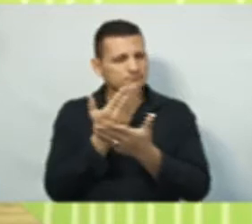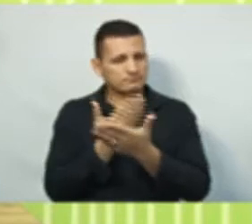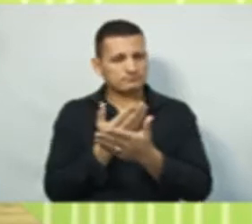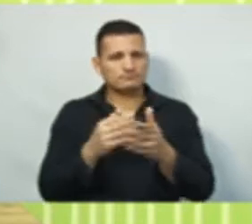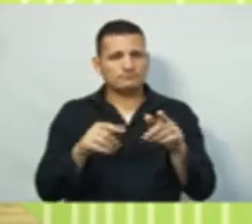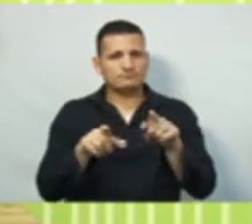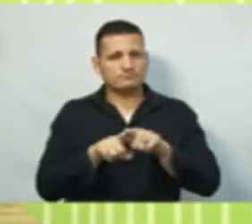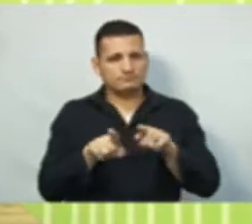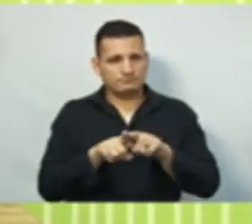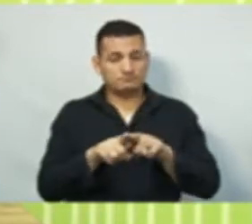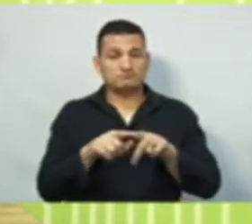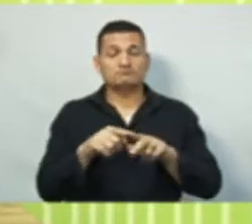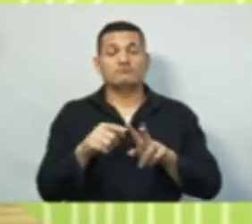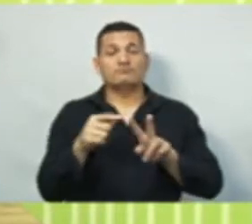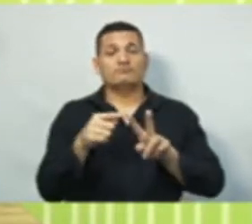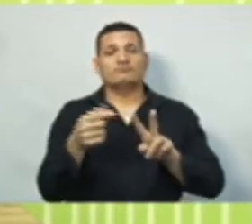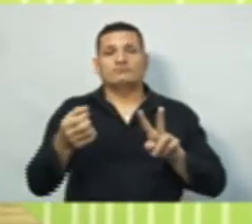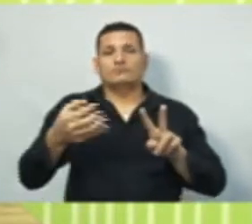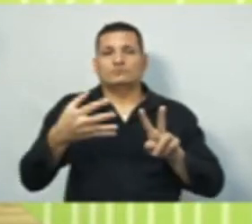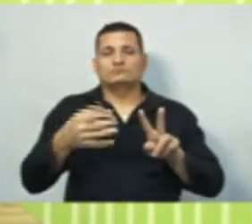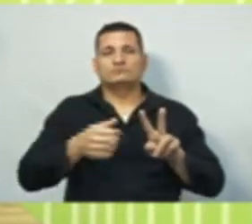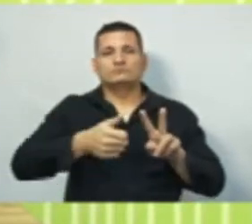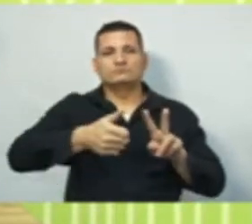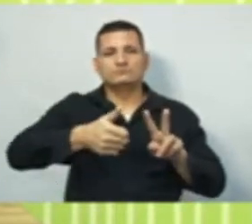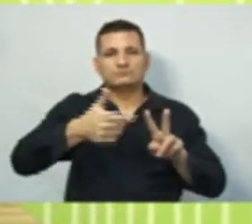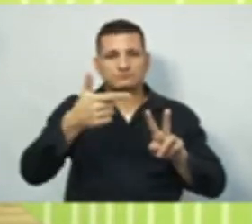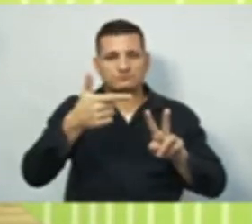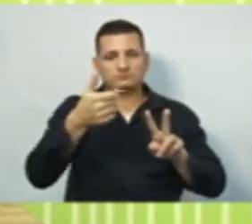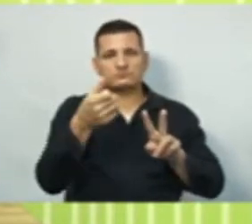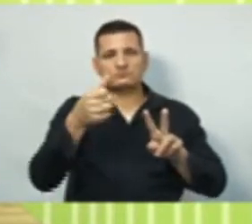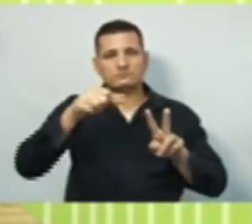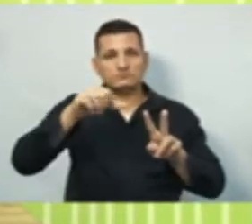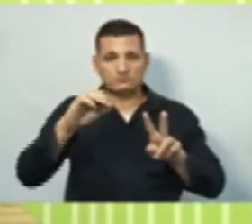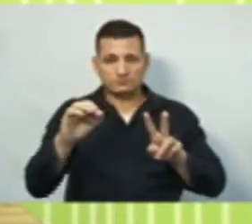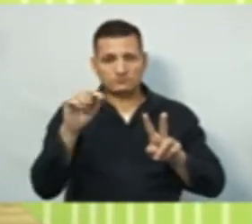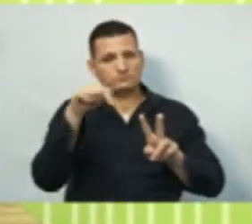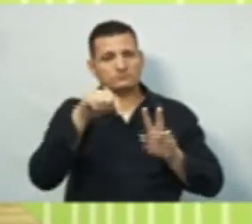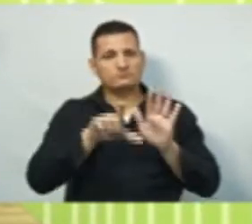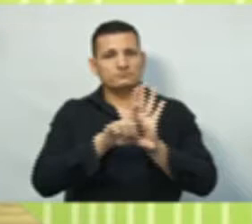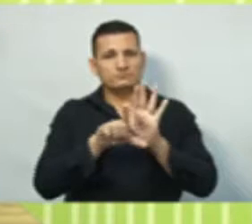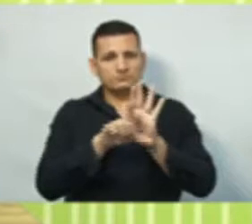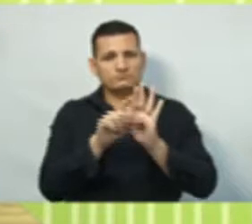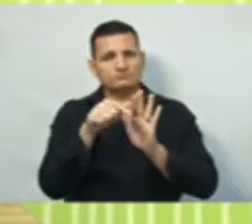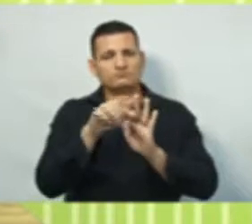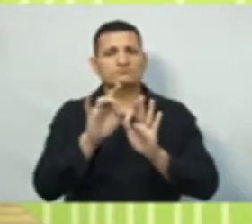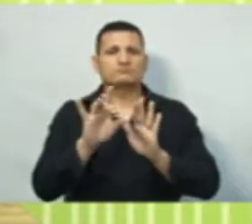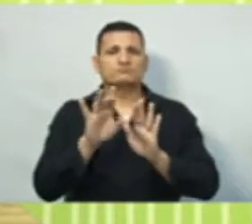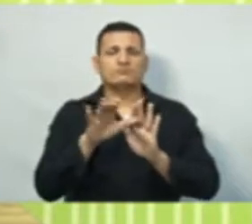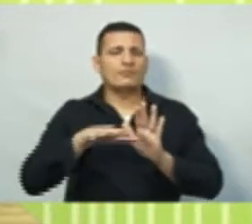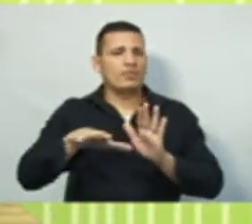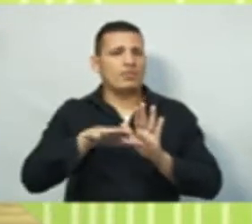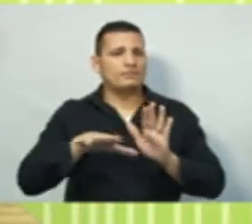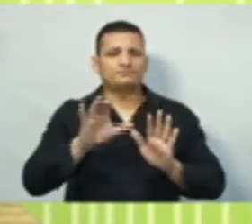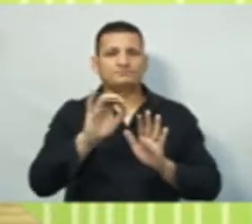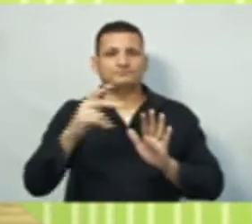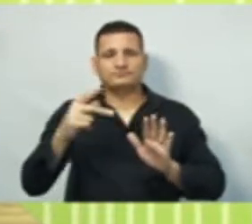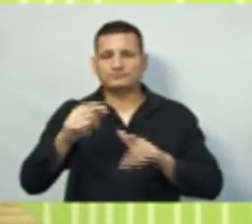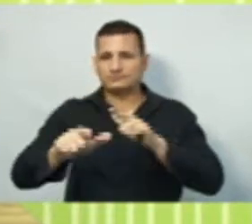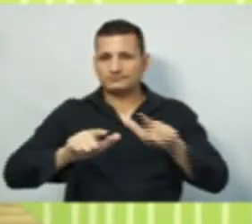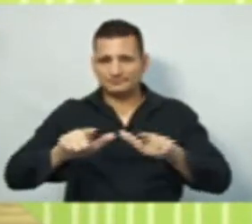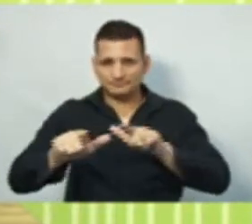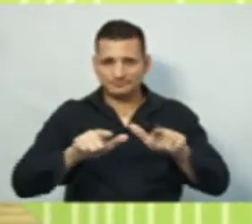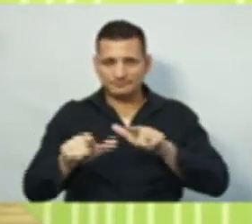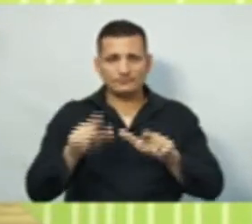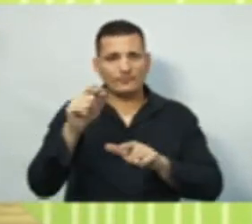que é a 12.690. Essa é uma lei especial, que ela trata apenas da legislação na área das cooperativas do trabalho. Ela